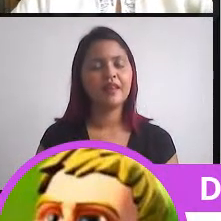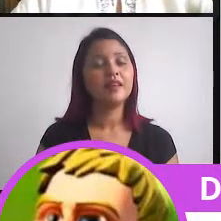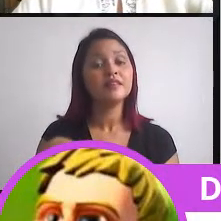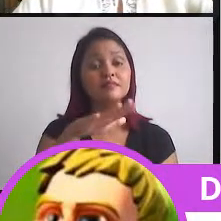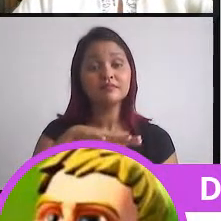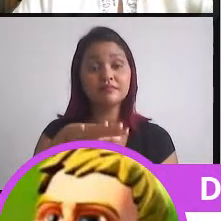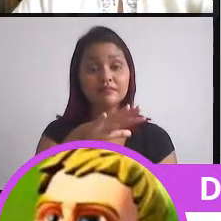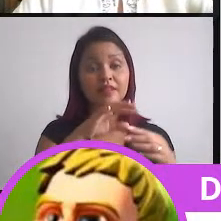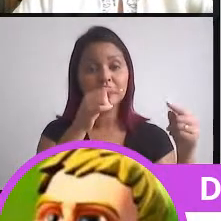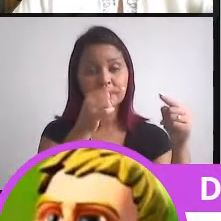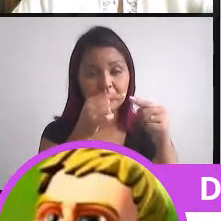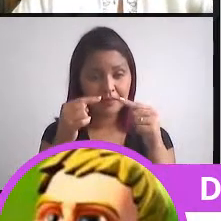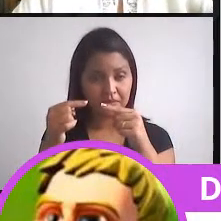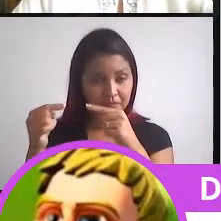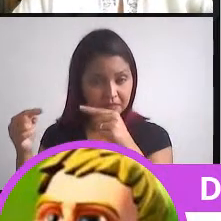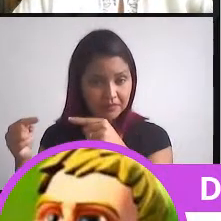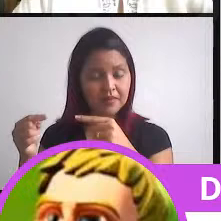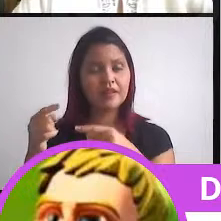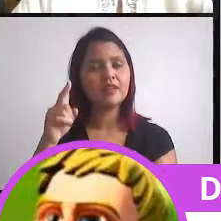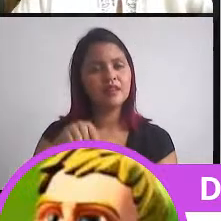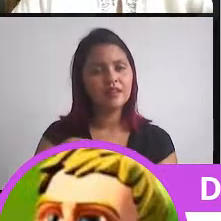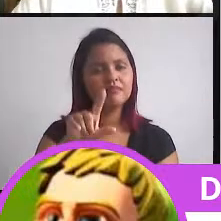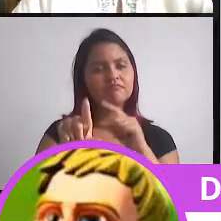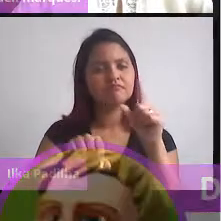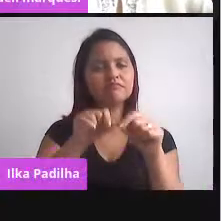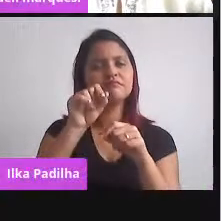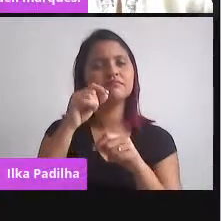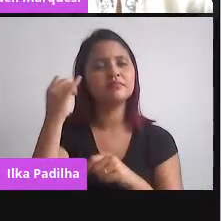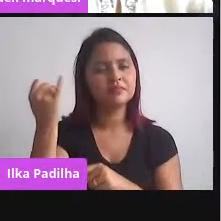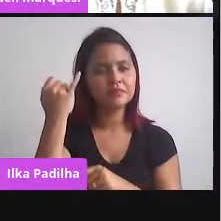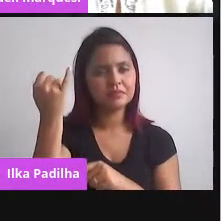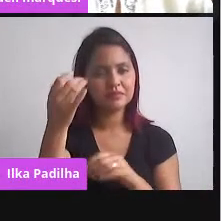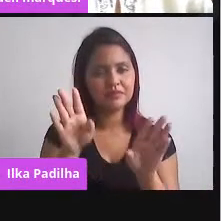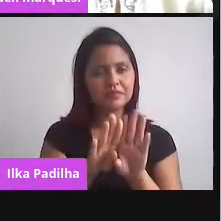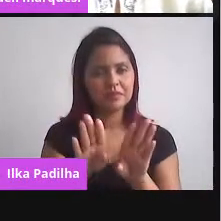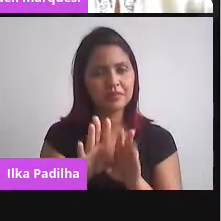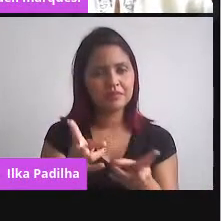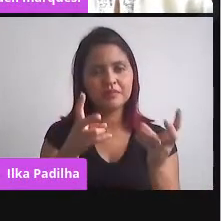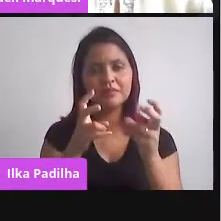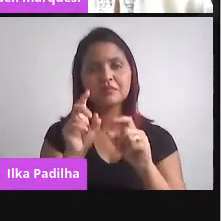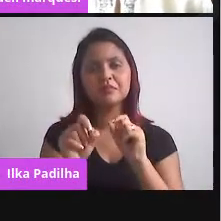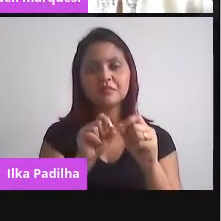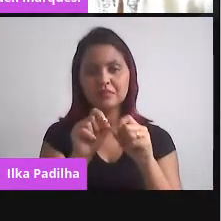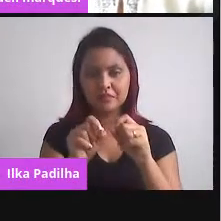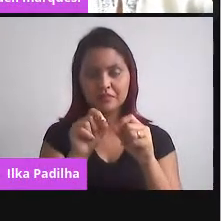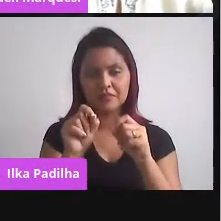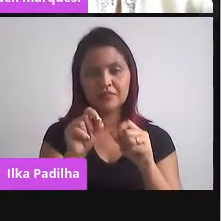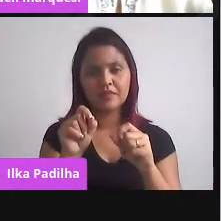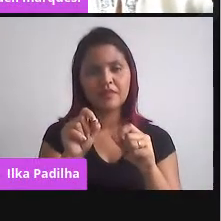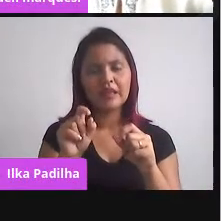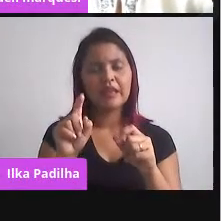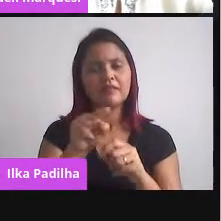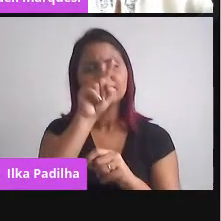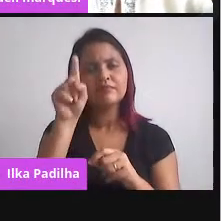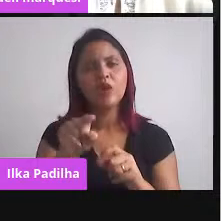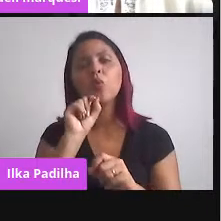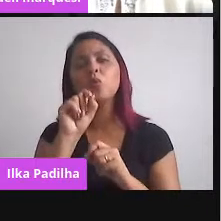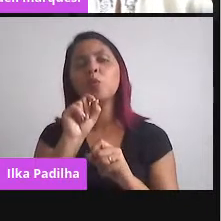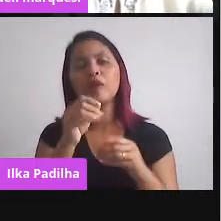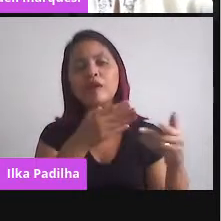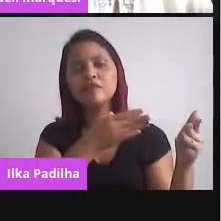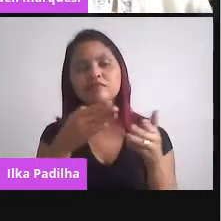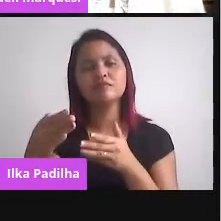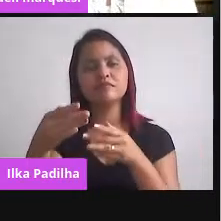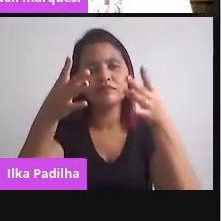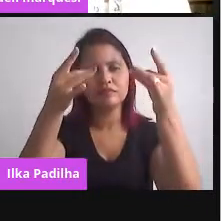então, acho que é importante também nós pensarmos em toda a questão do que é a sequência descritiva.